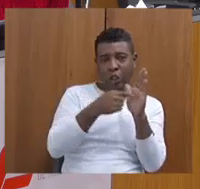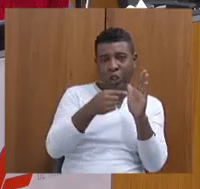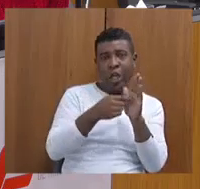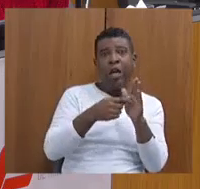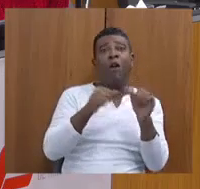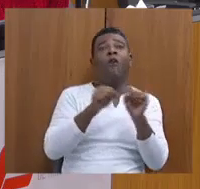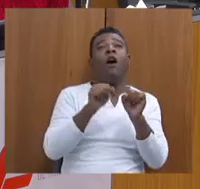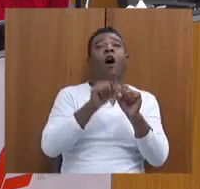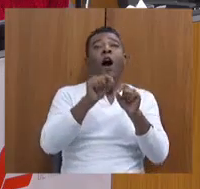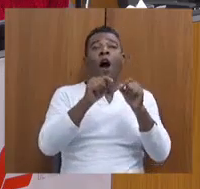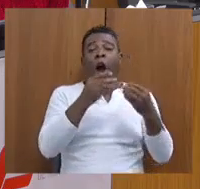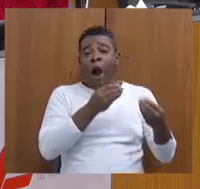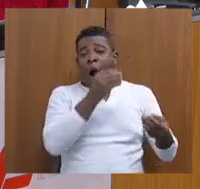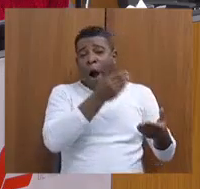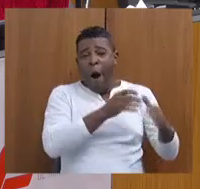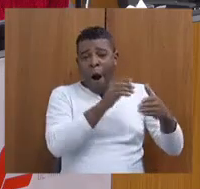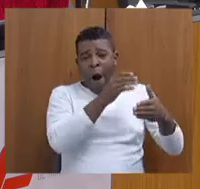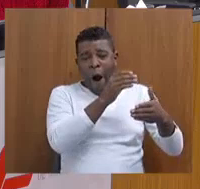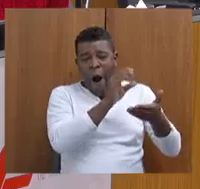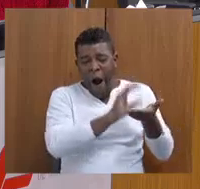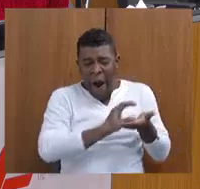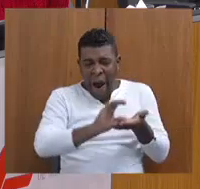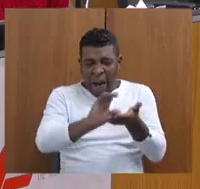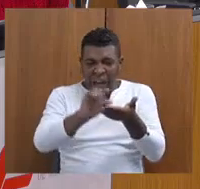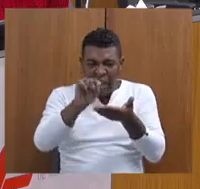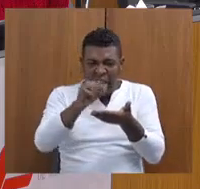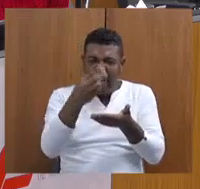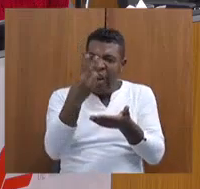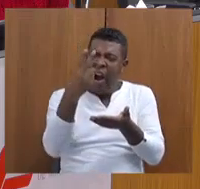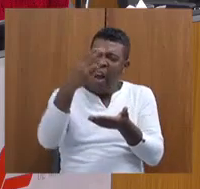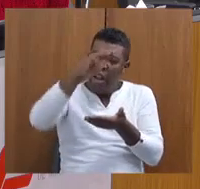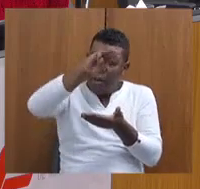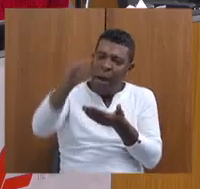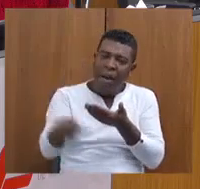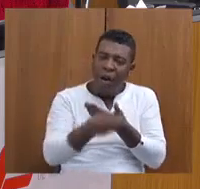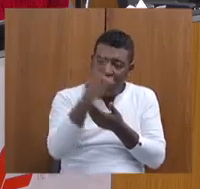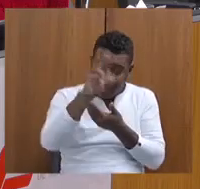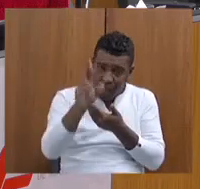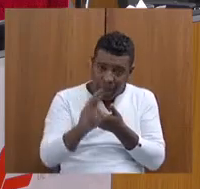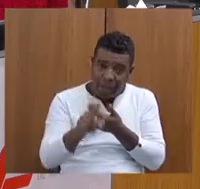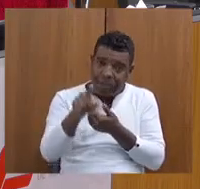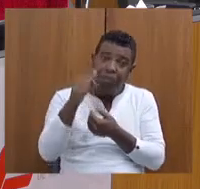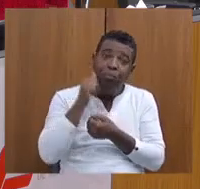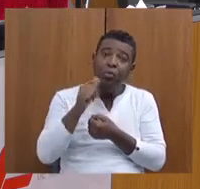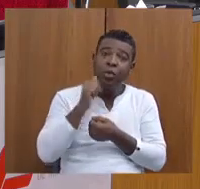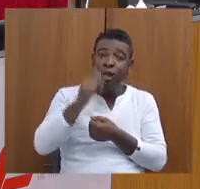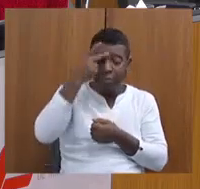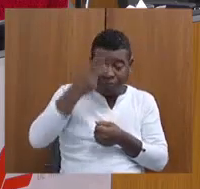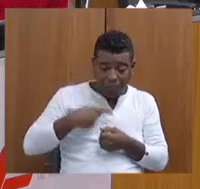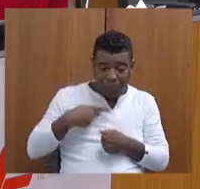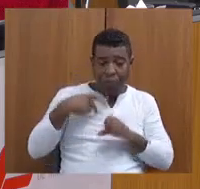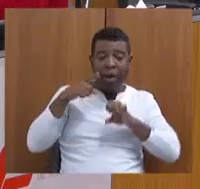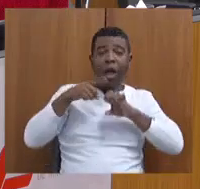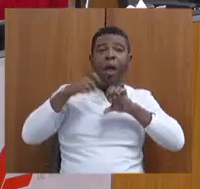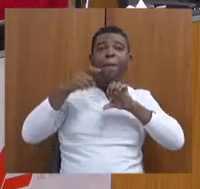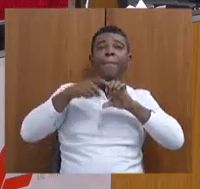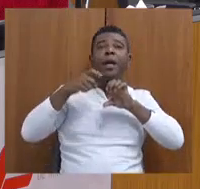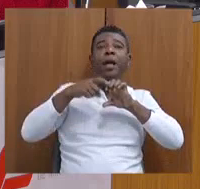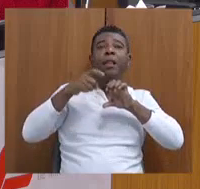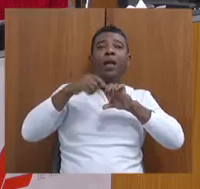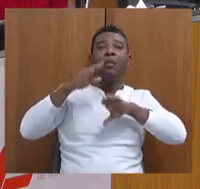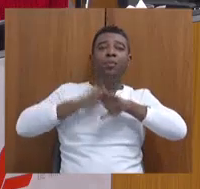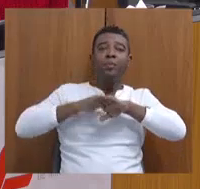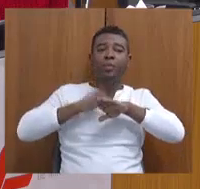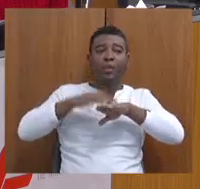para as mulheres para autonomia das mulheres empreenderem com